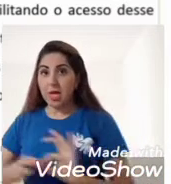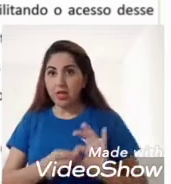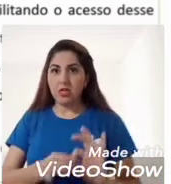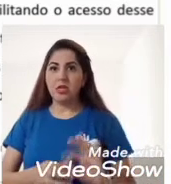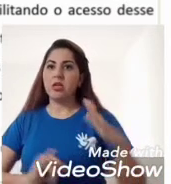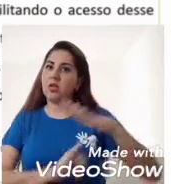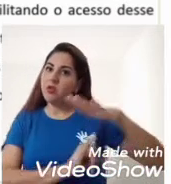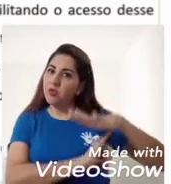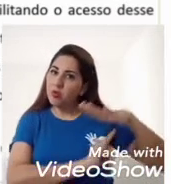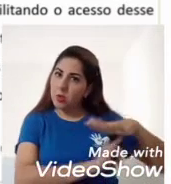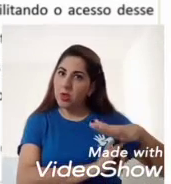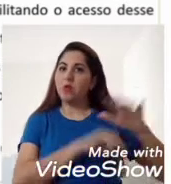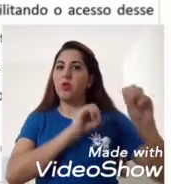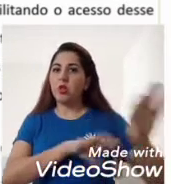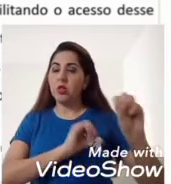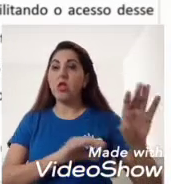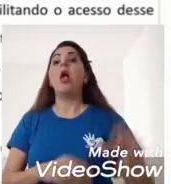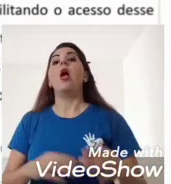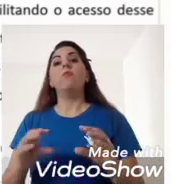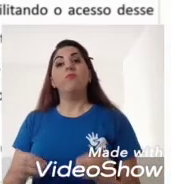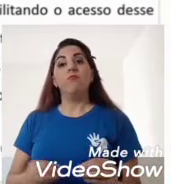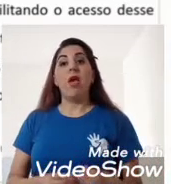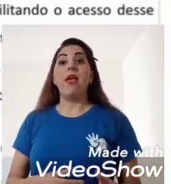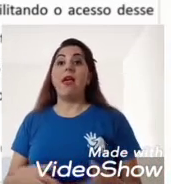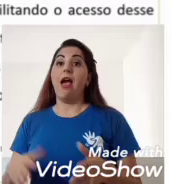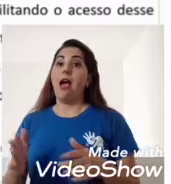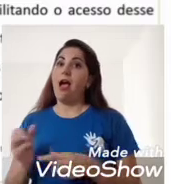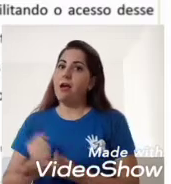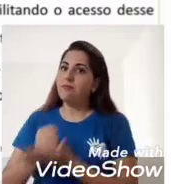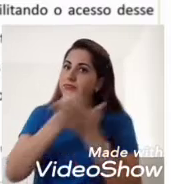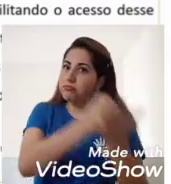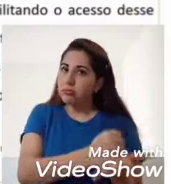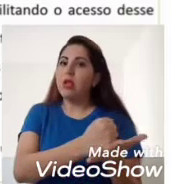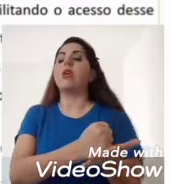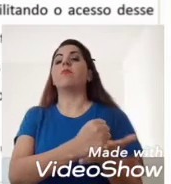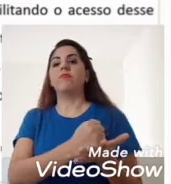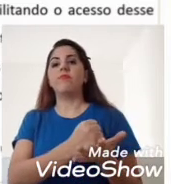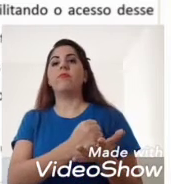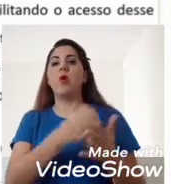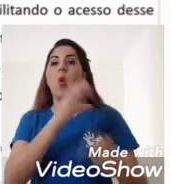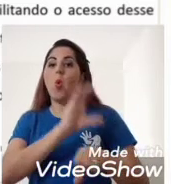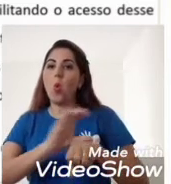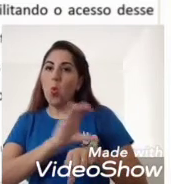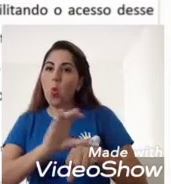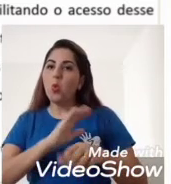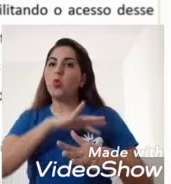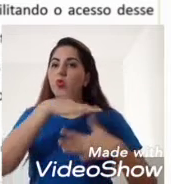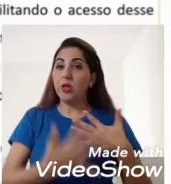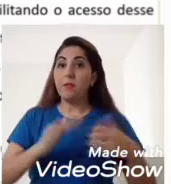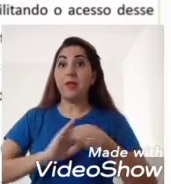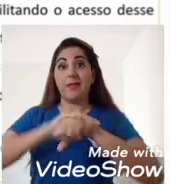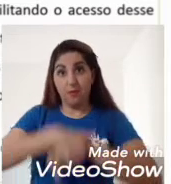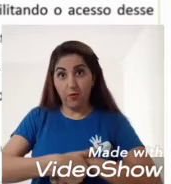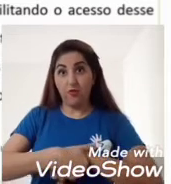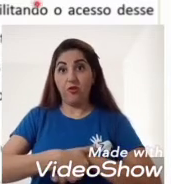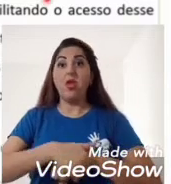ensino, promova cursos de Libras para professores, por meio de oficinas de especialização à noite, horário livre